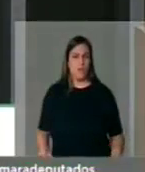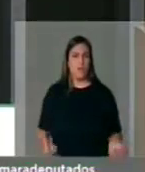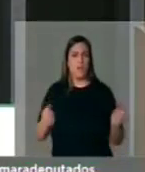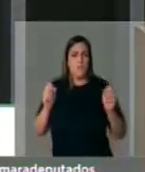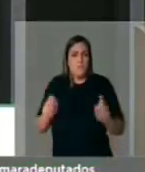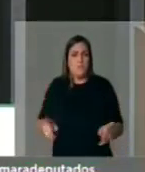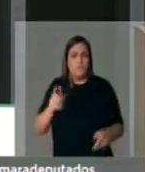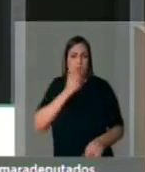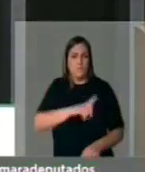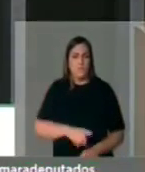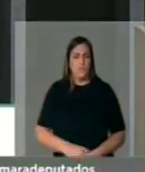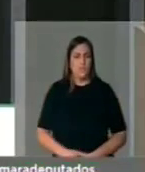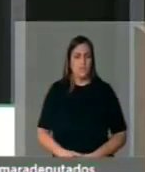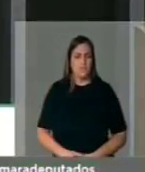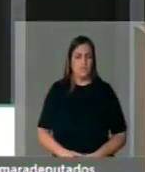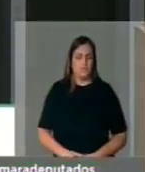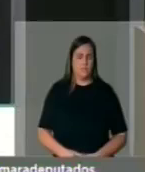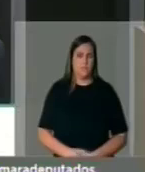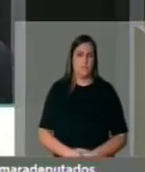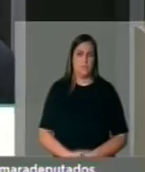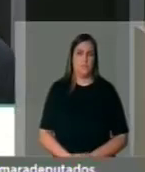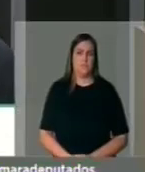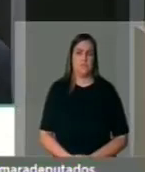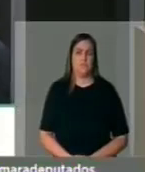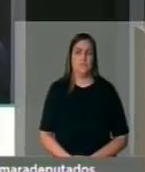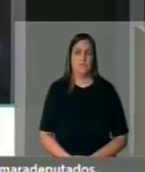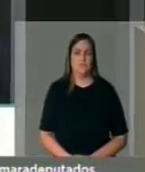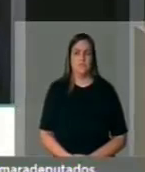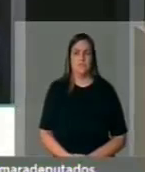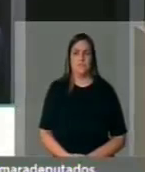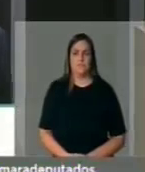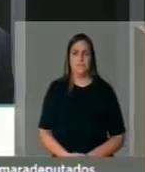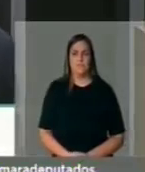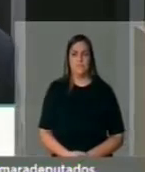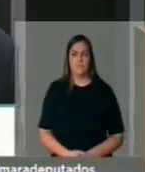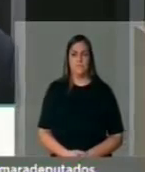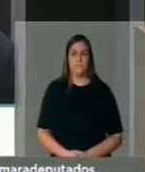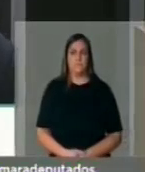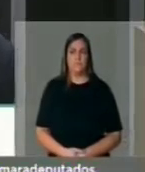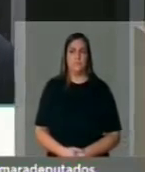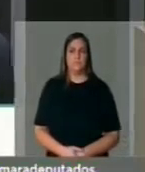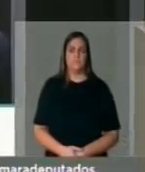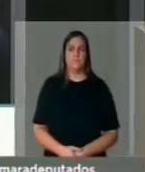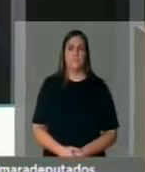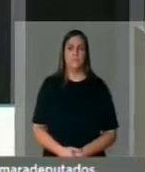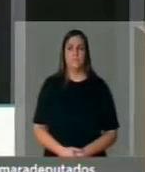lá. Portanto, eu quero concluir aqui a minha participação